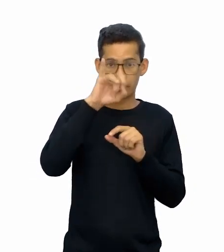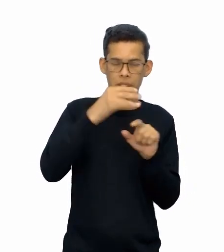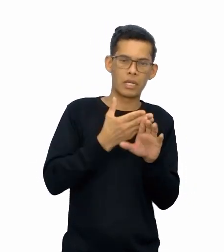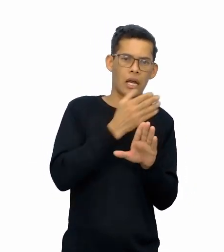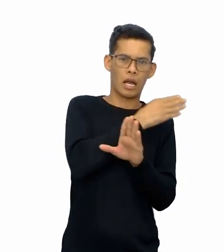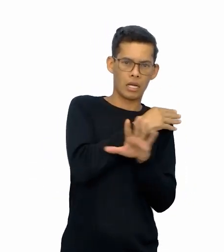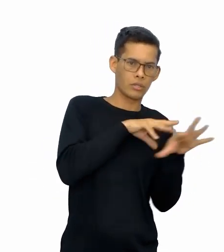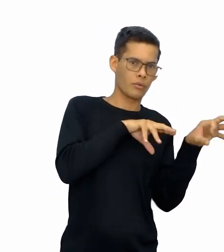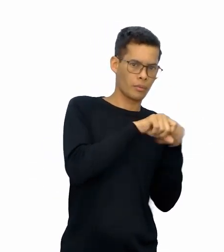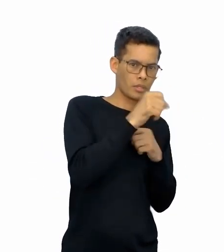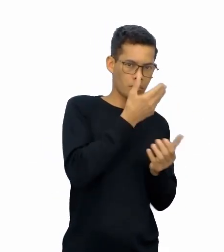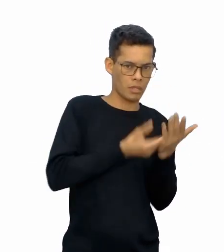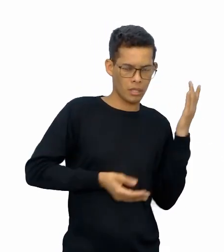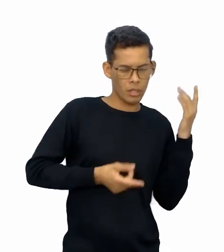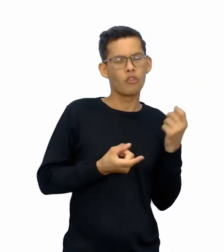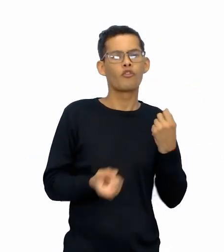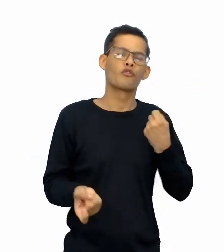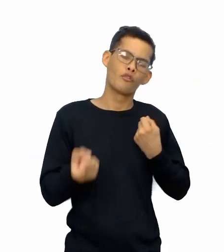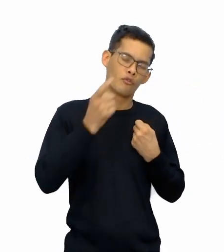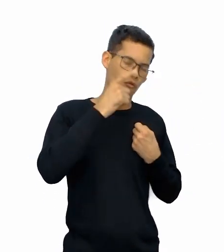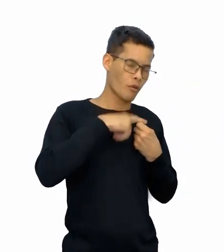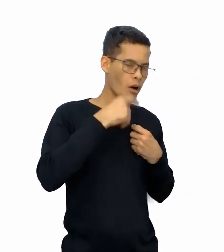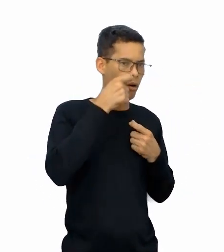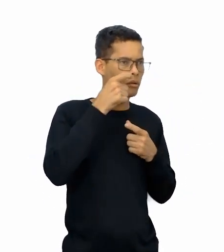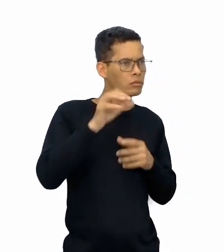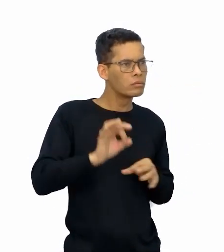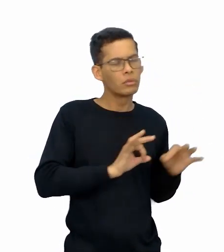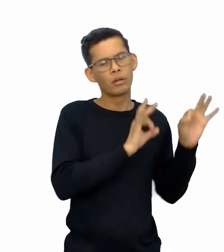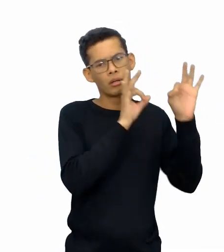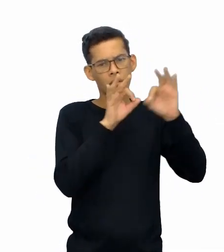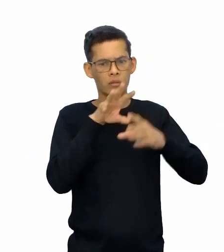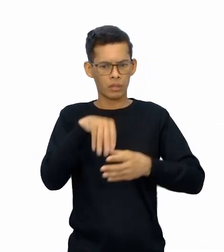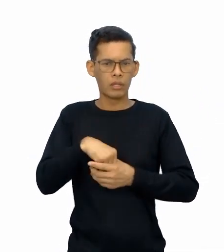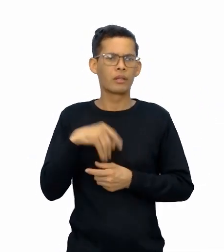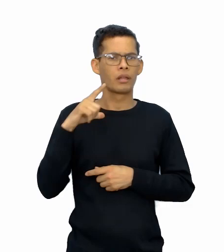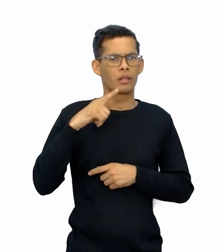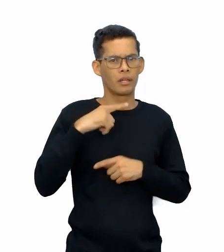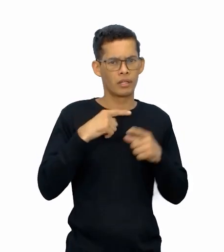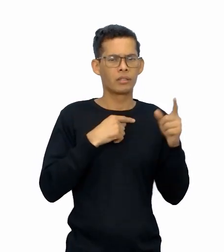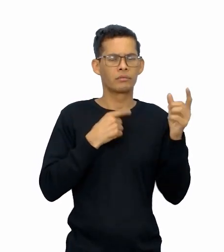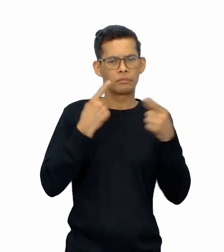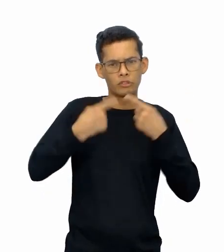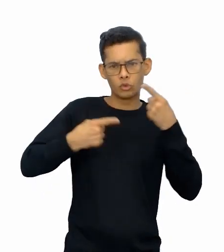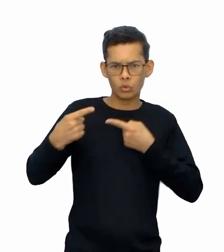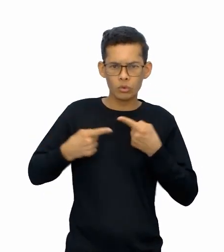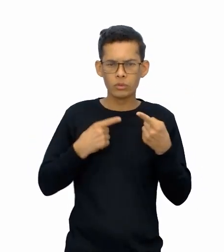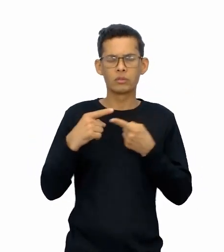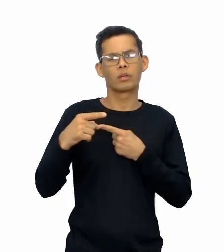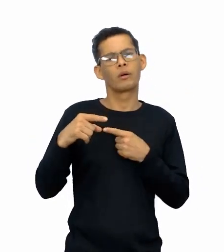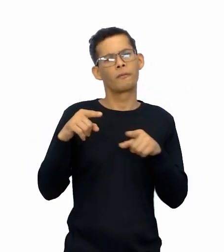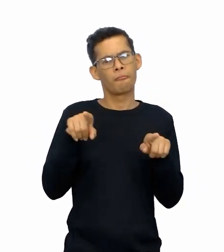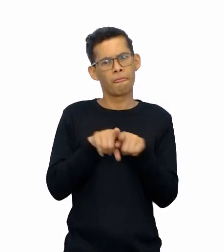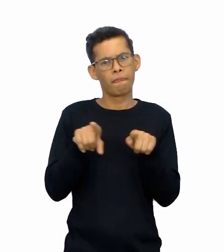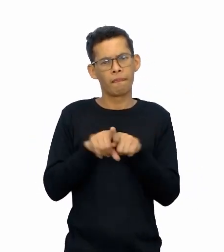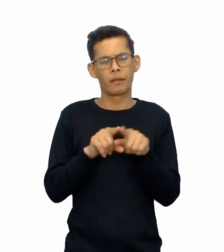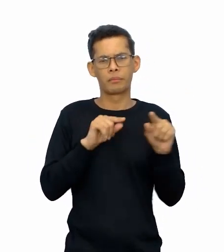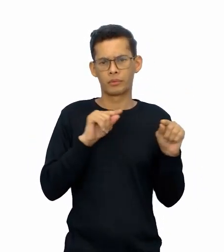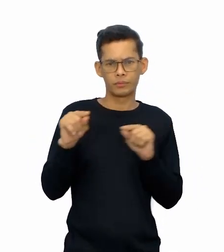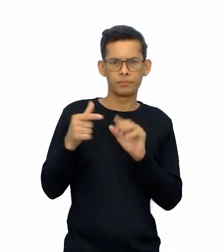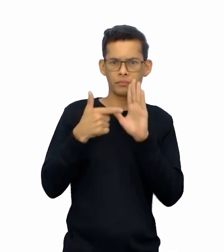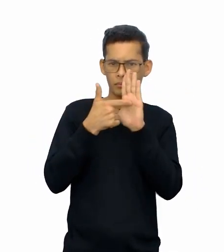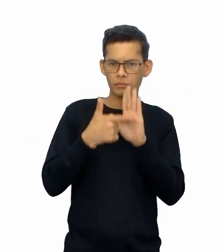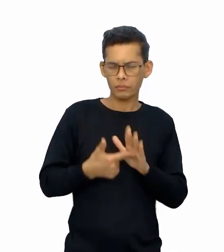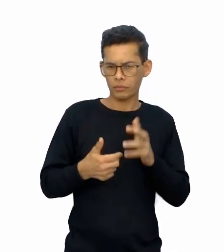passada, revejam ela, né, que a Mariana trouxe essas discussões, né, muito bem, deixou muito bem enfatizado